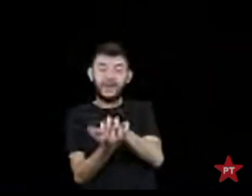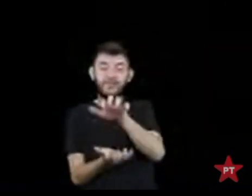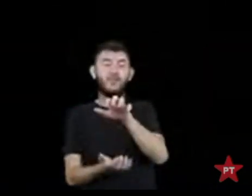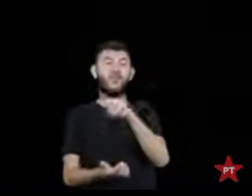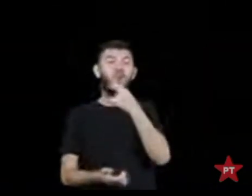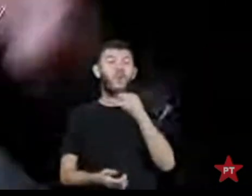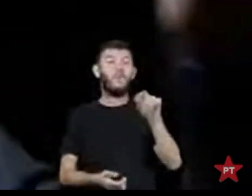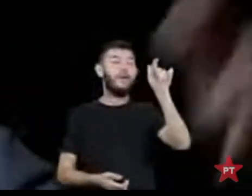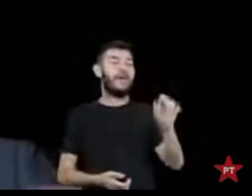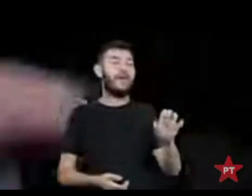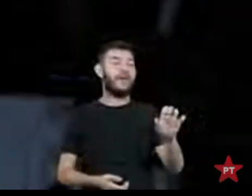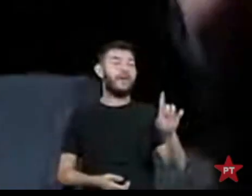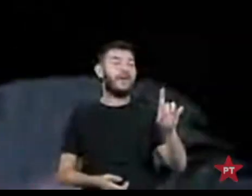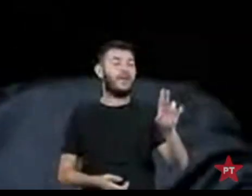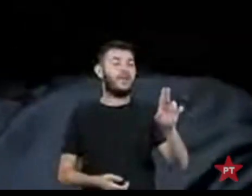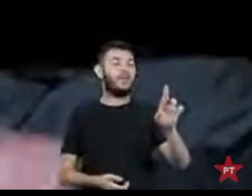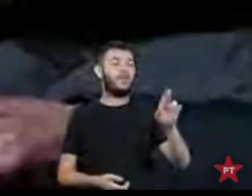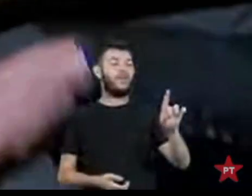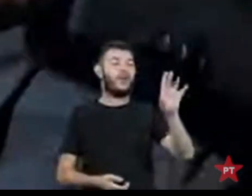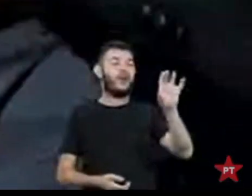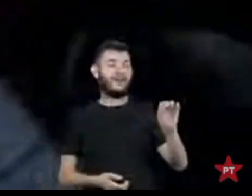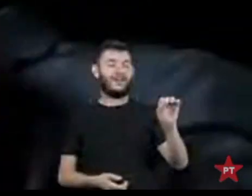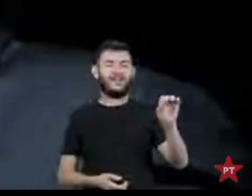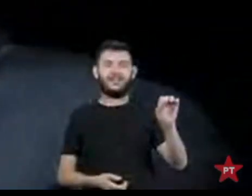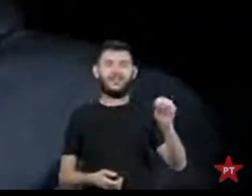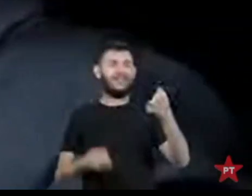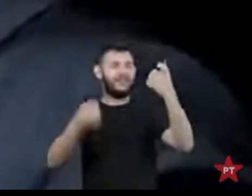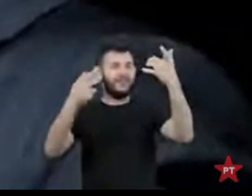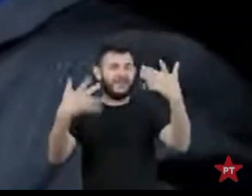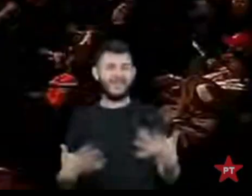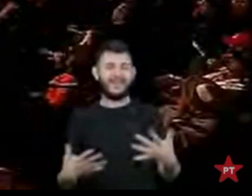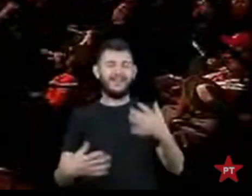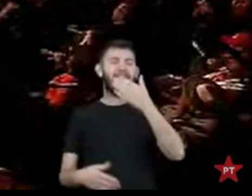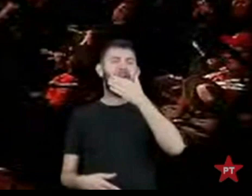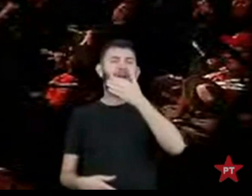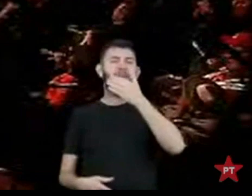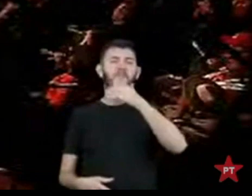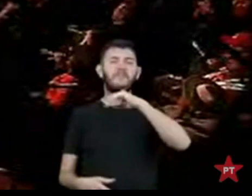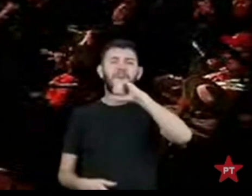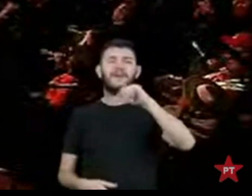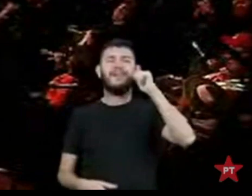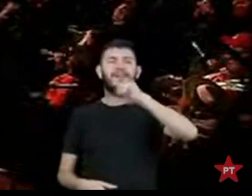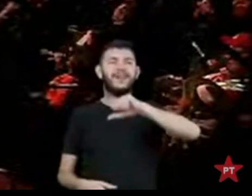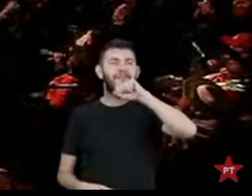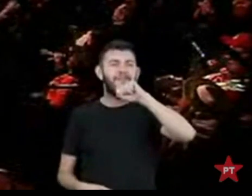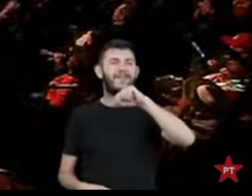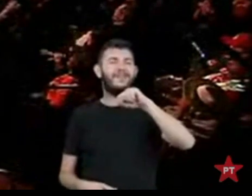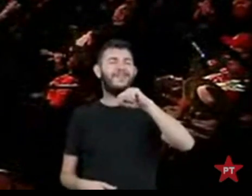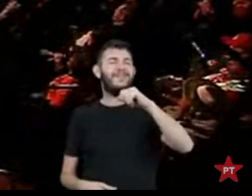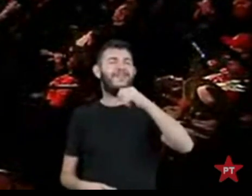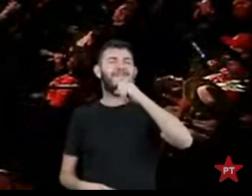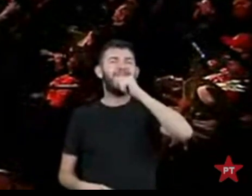mãe dele também, o pai dele, o avô dele, será que o tataravô dele, todo mundo lá